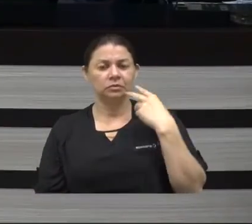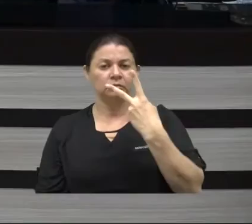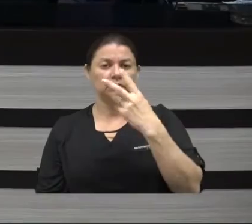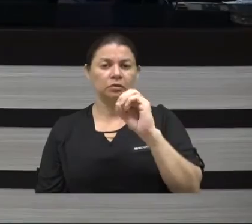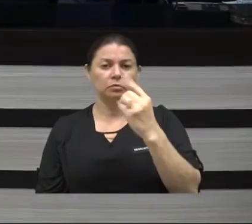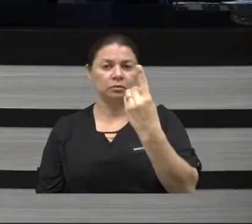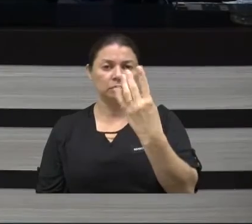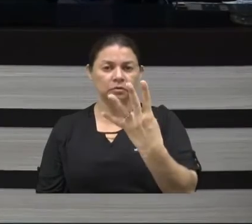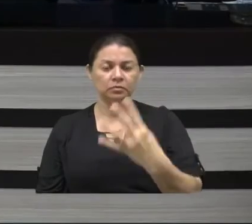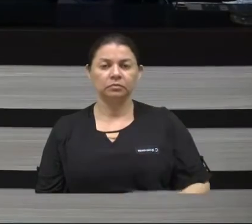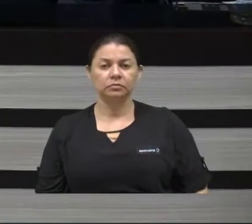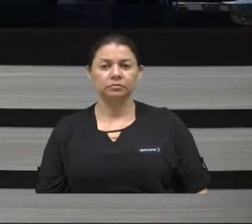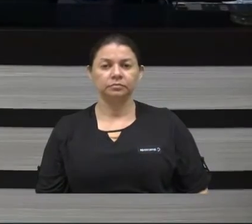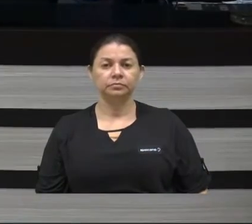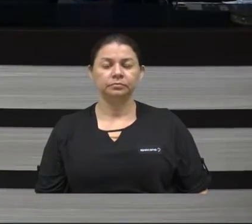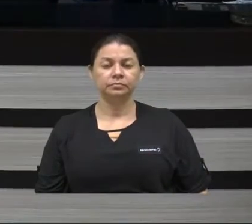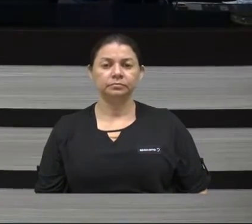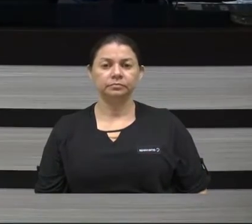2014, foi em